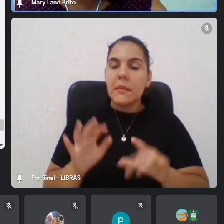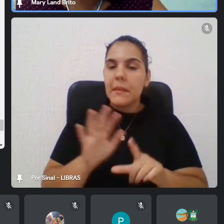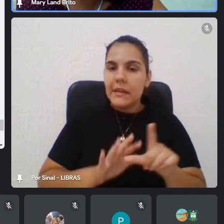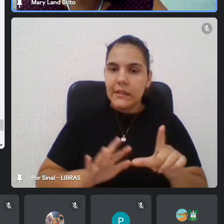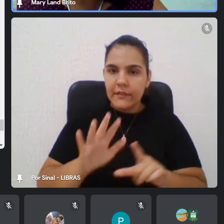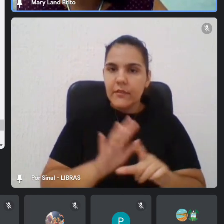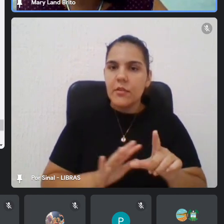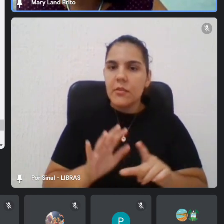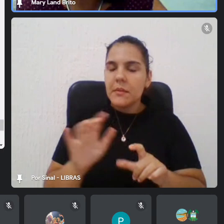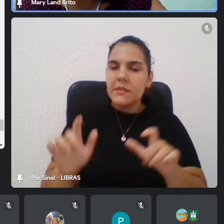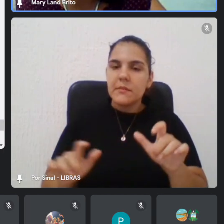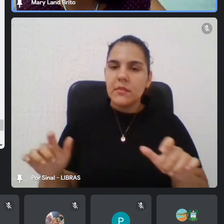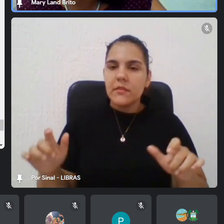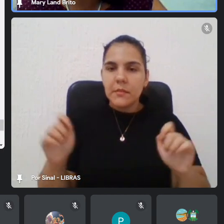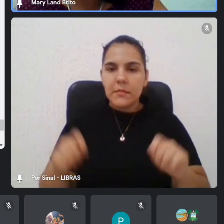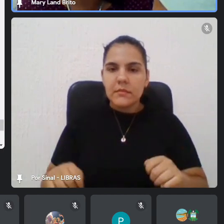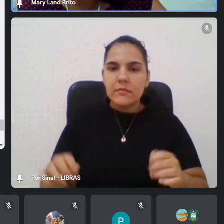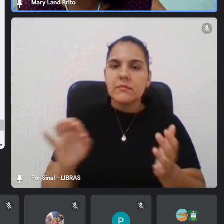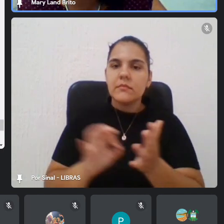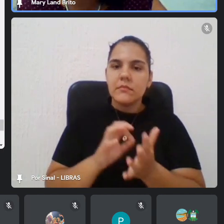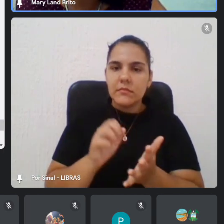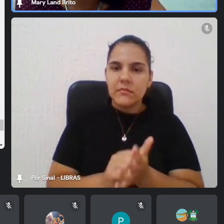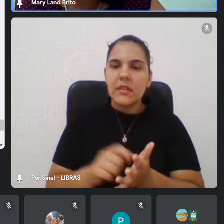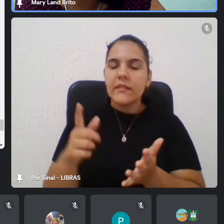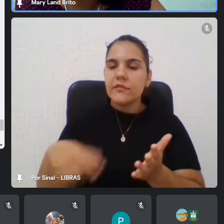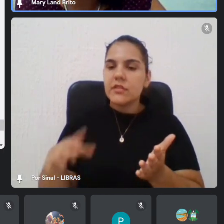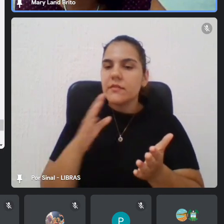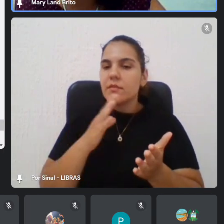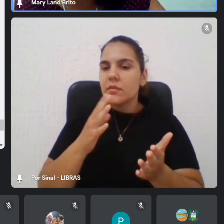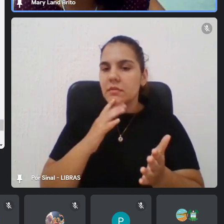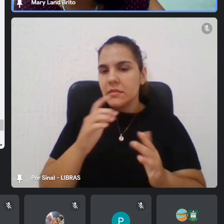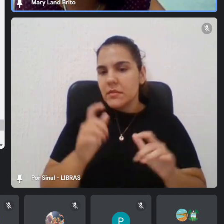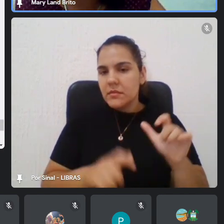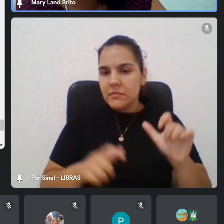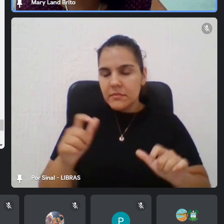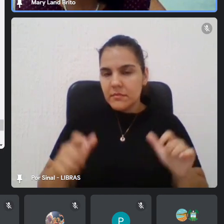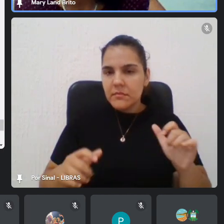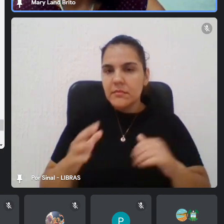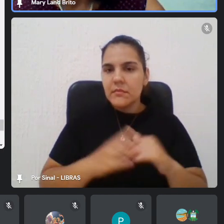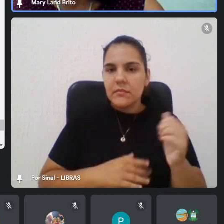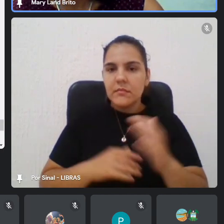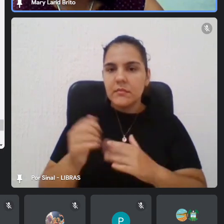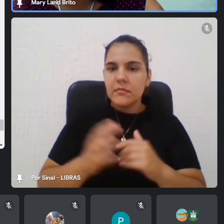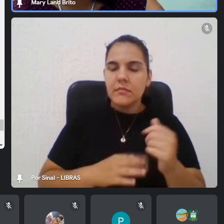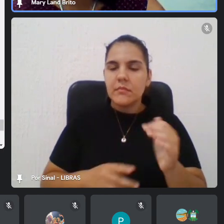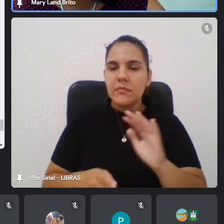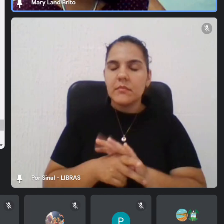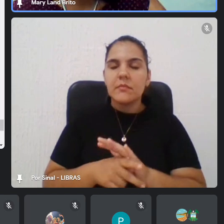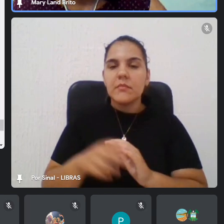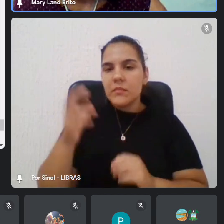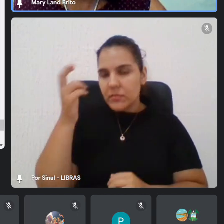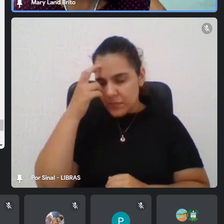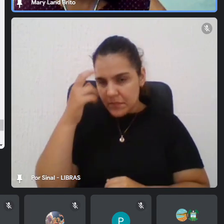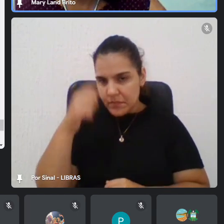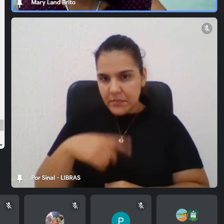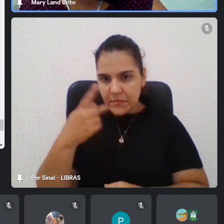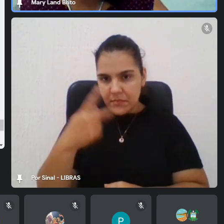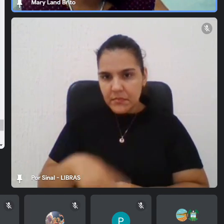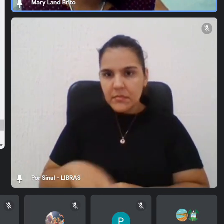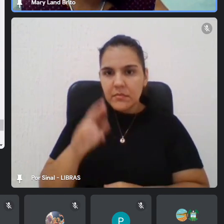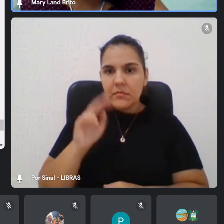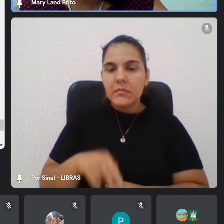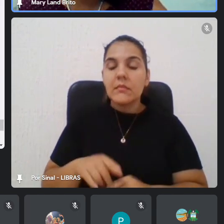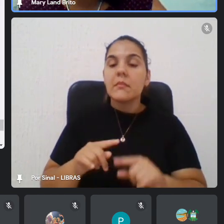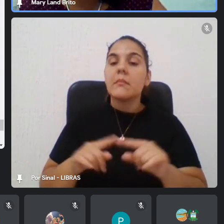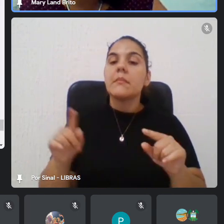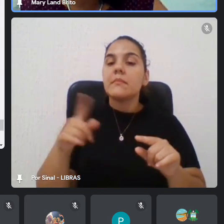pessoas vão poder se cadastrar e vocês vão ficar conhecendo alguns dos profissionais que fazem cultura no Rio Grande do Norte, que prestam serviços, mas vocês também podem